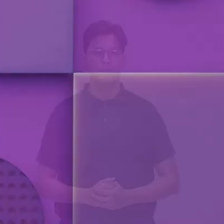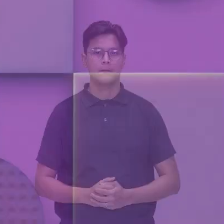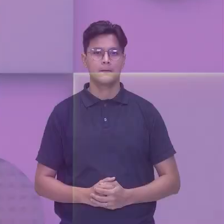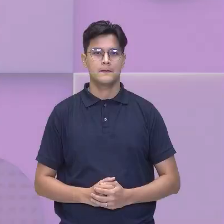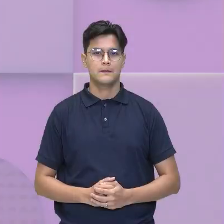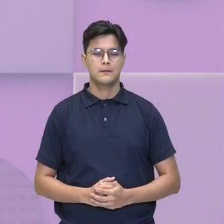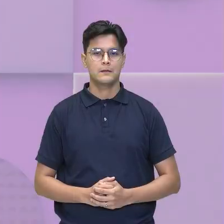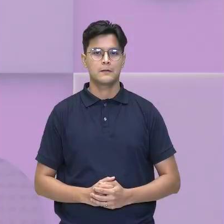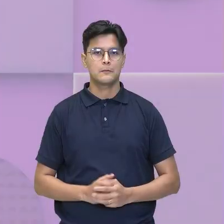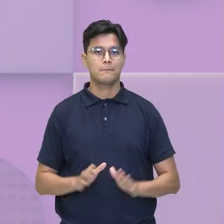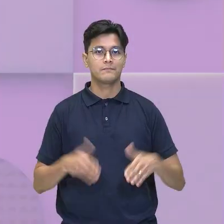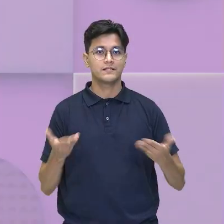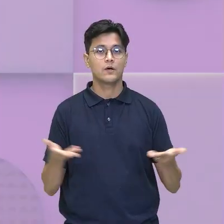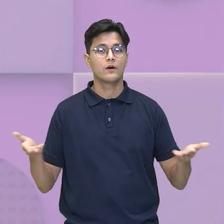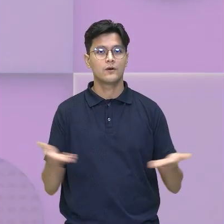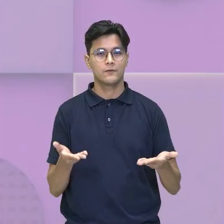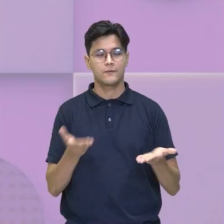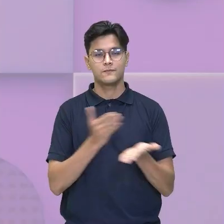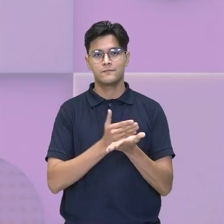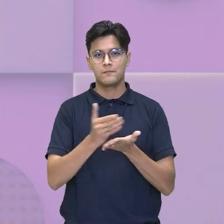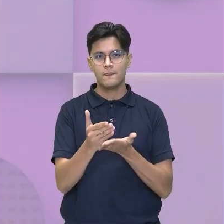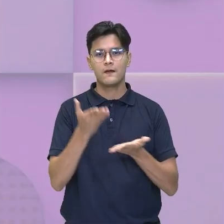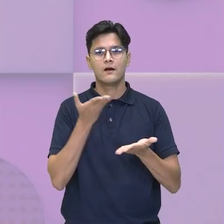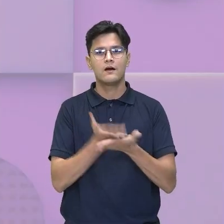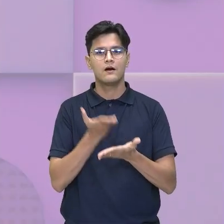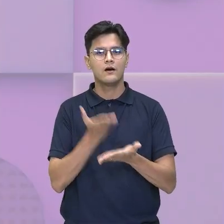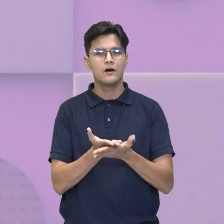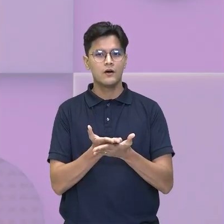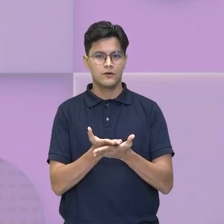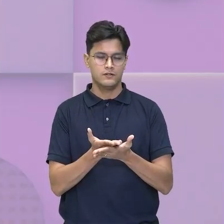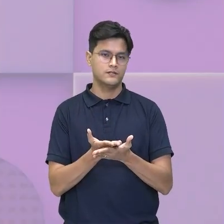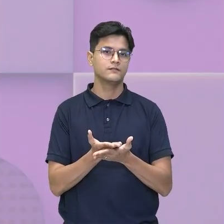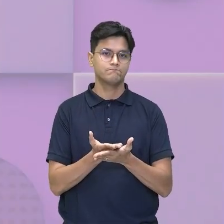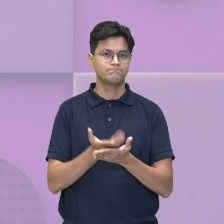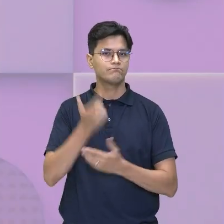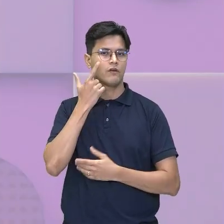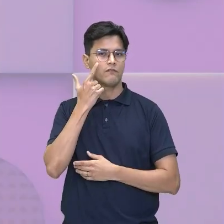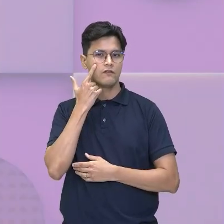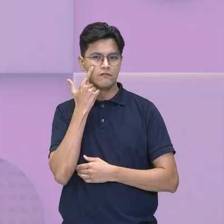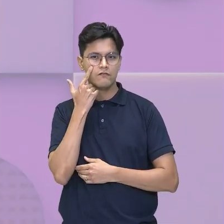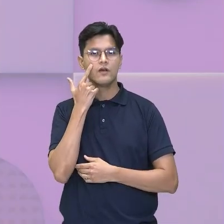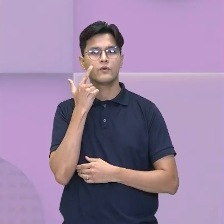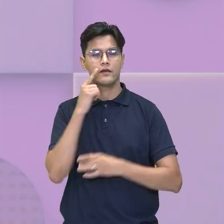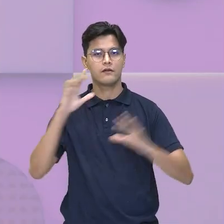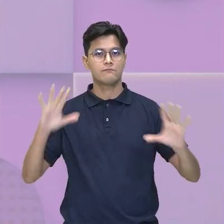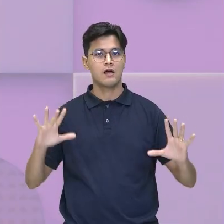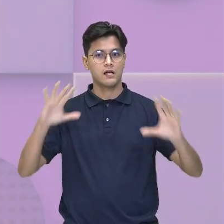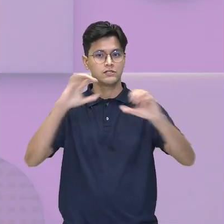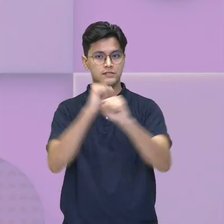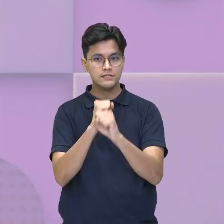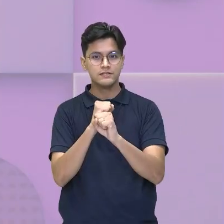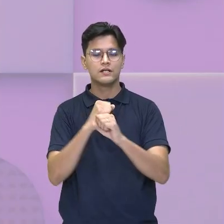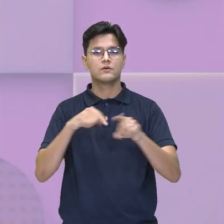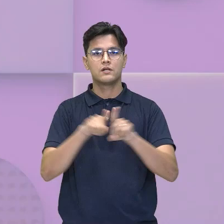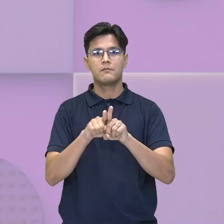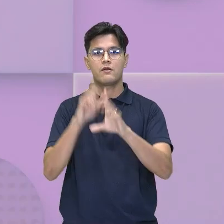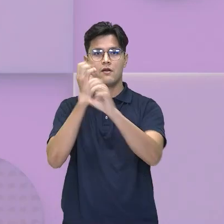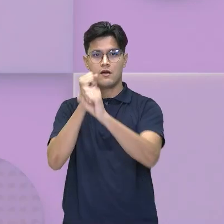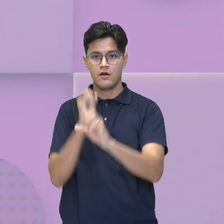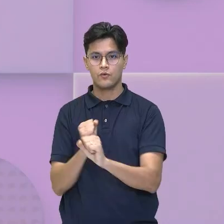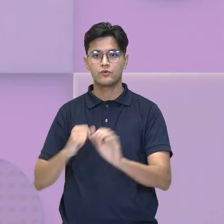Muito bem, então vamos iniciar a nossa aula, né? Nós vamos ver aí a adição e subtração de frações com